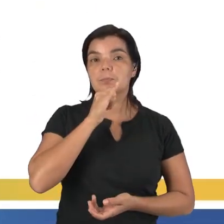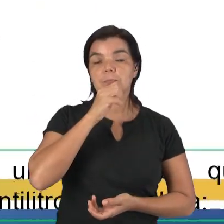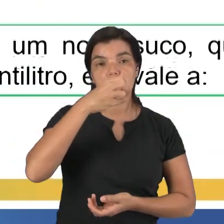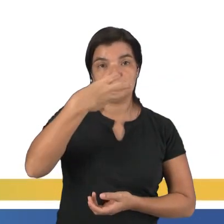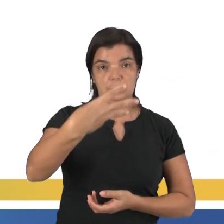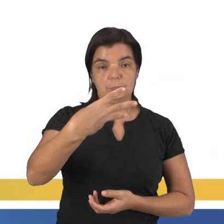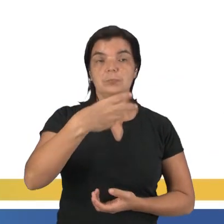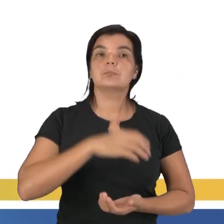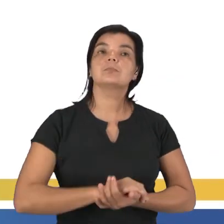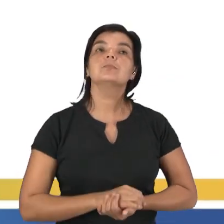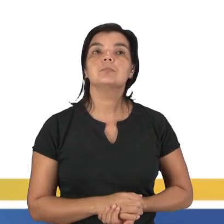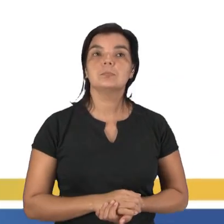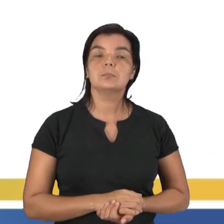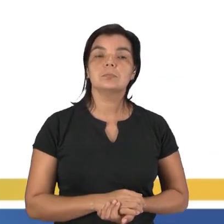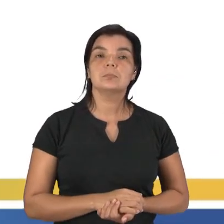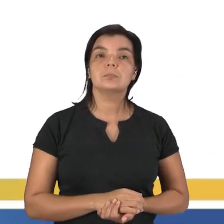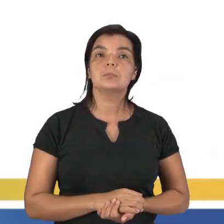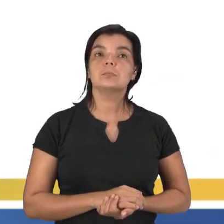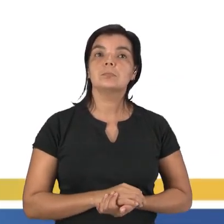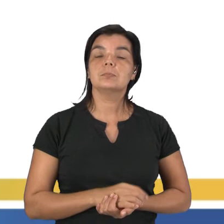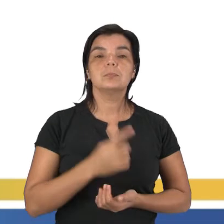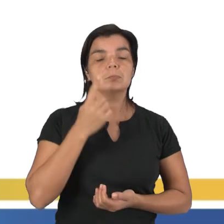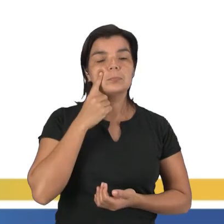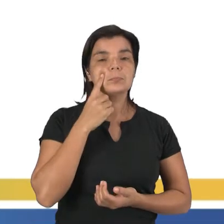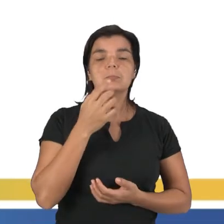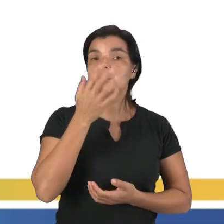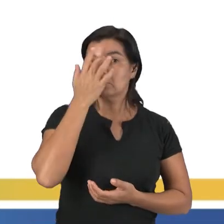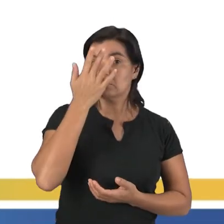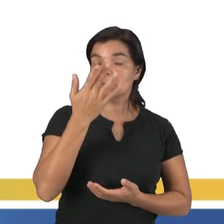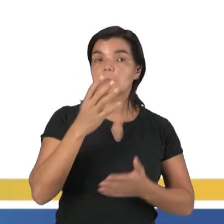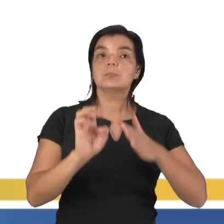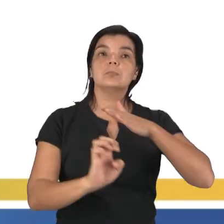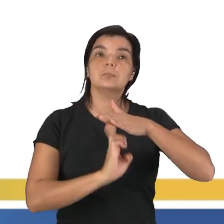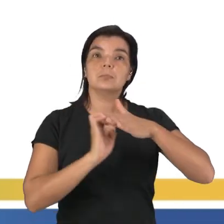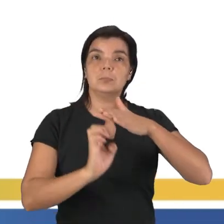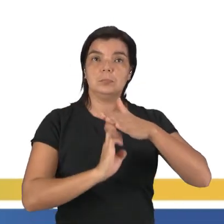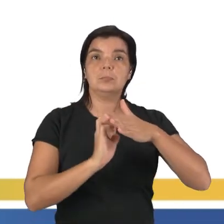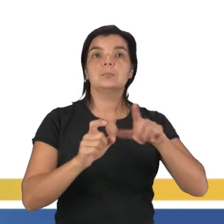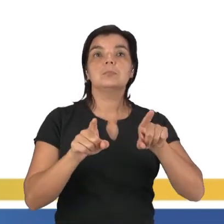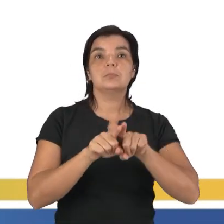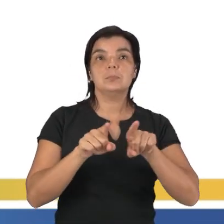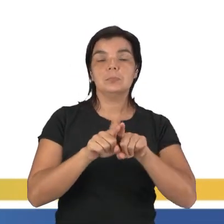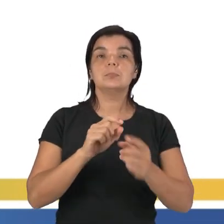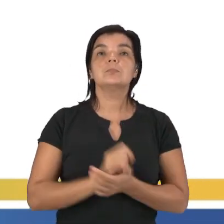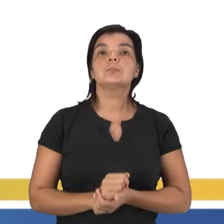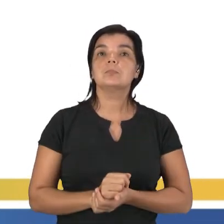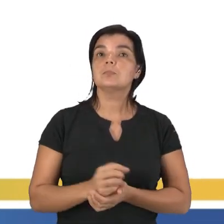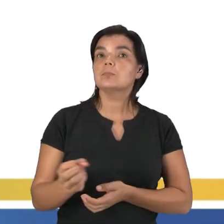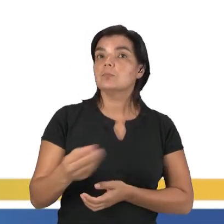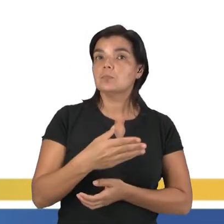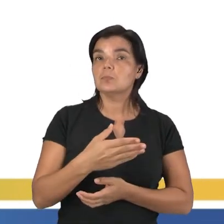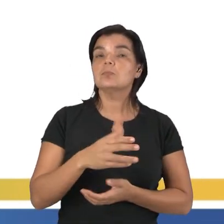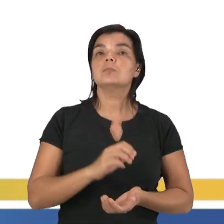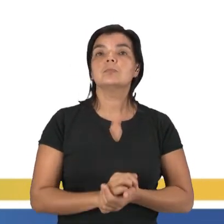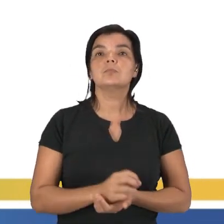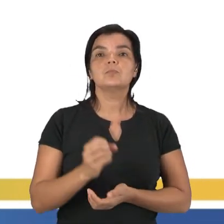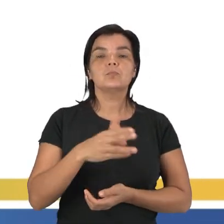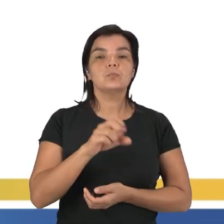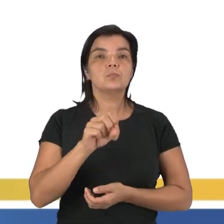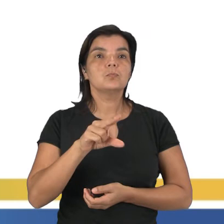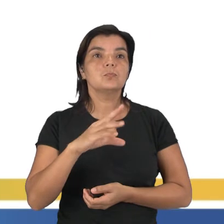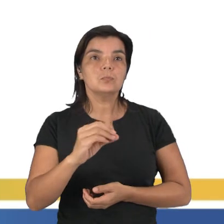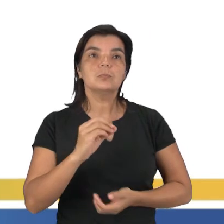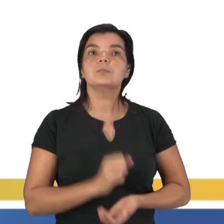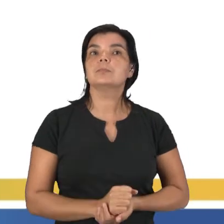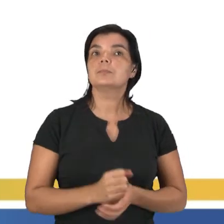exemplo número 3, tá ok? Um exemplo bem tranquilo que fala o seguinte: uma empresa de bebidas quer inovar o mercado com